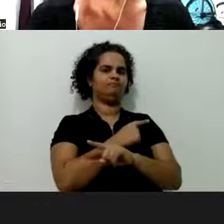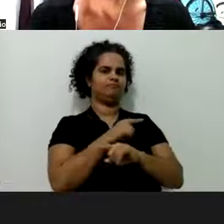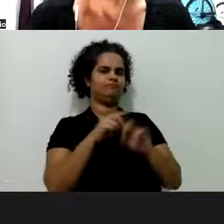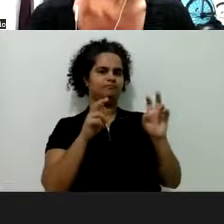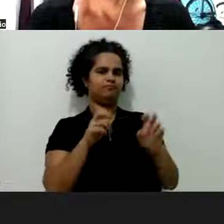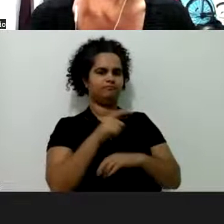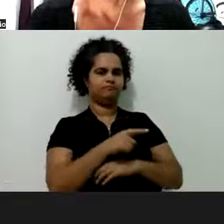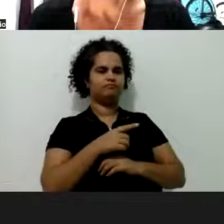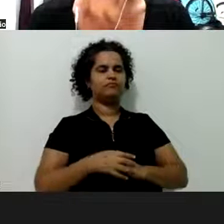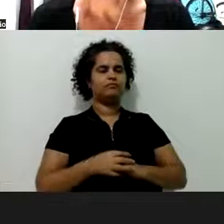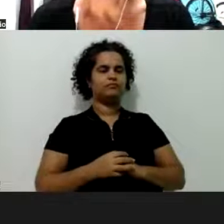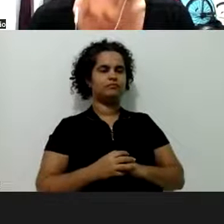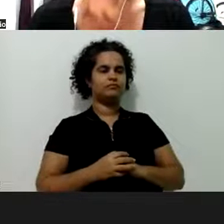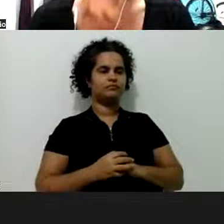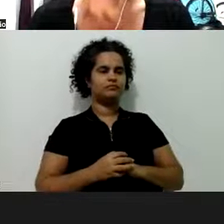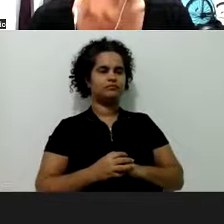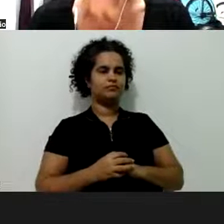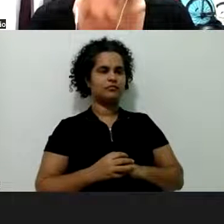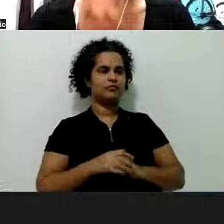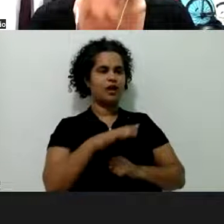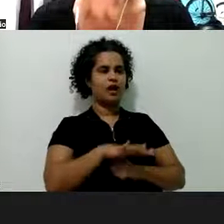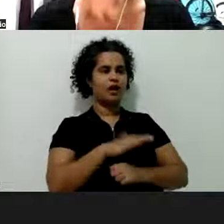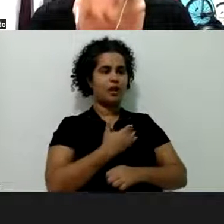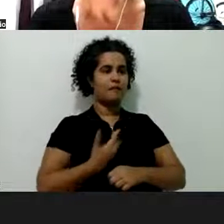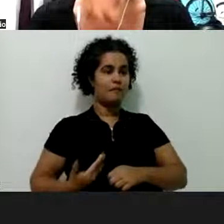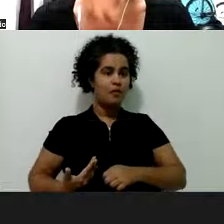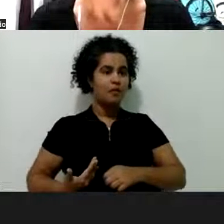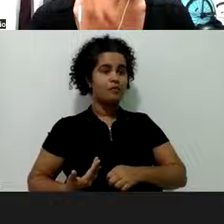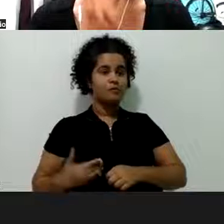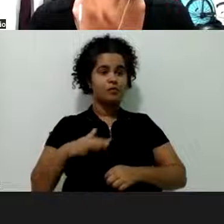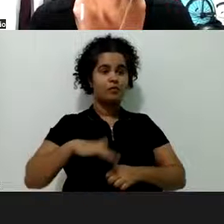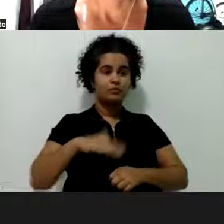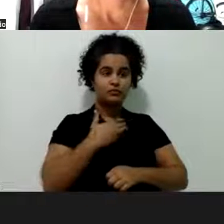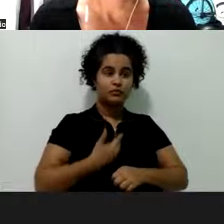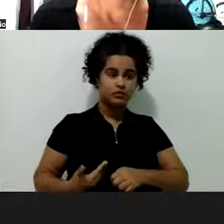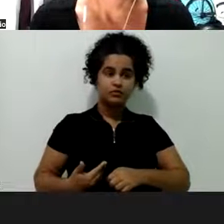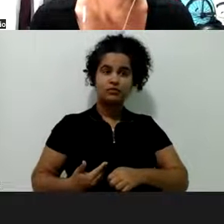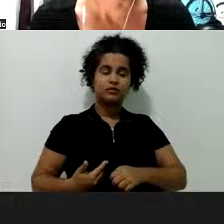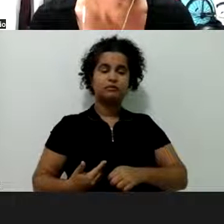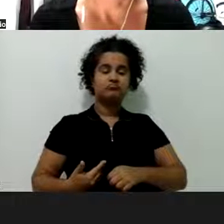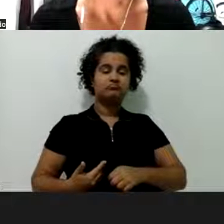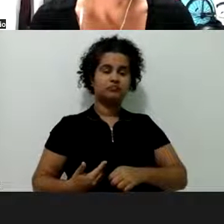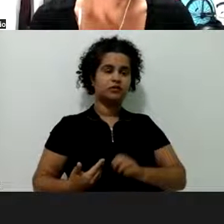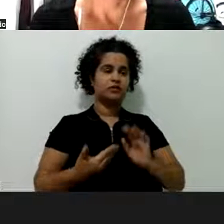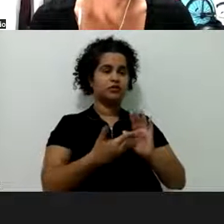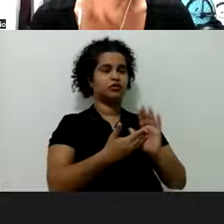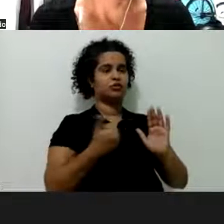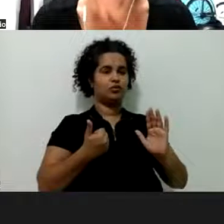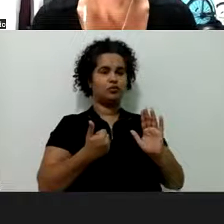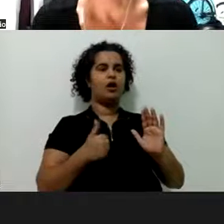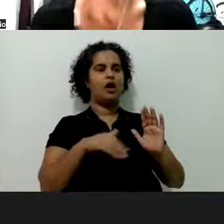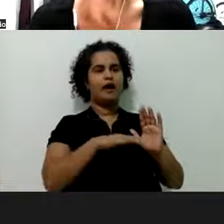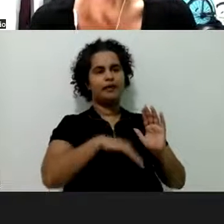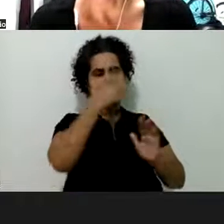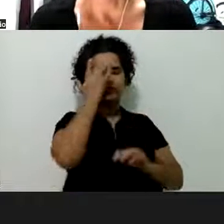assim, você ganhar área pública quer dizer que você está tirando a área de alguém, que alguém usa, né? Então,